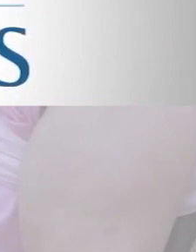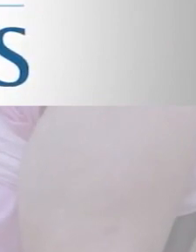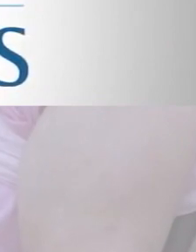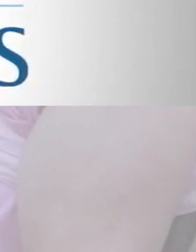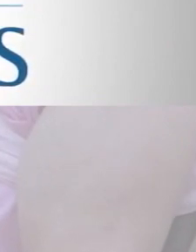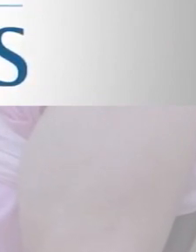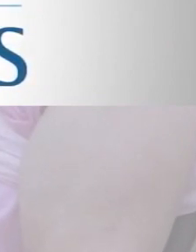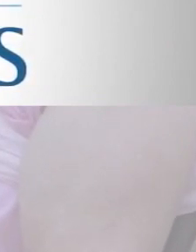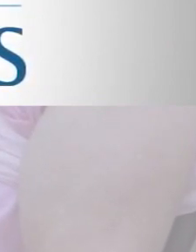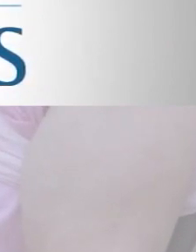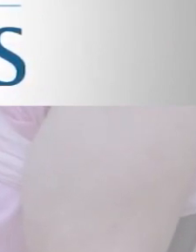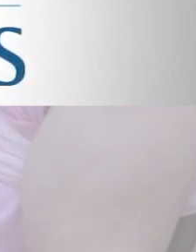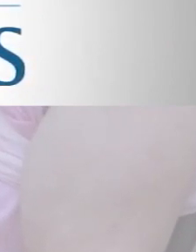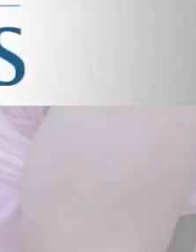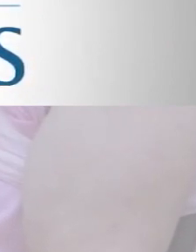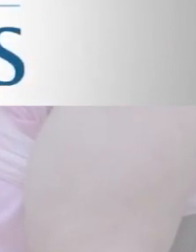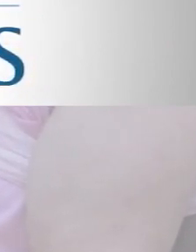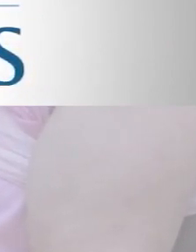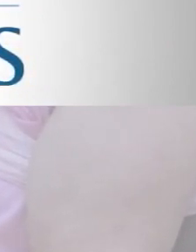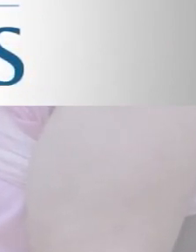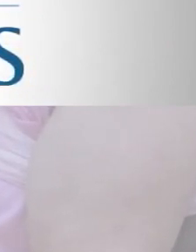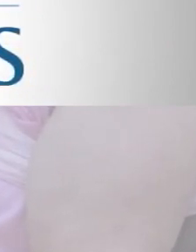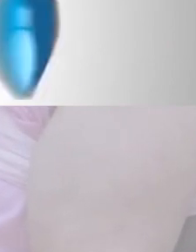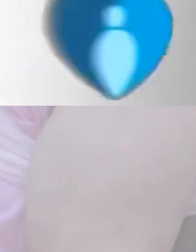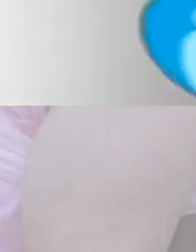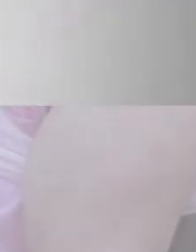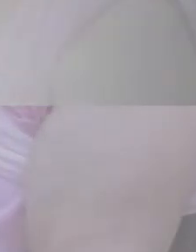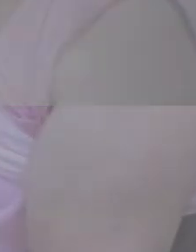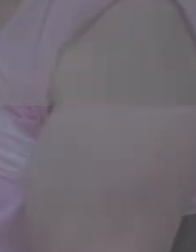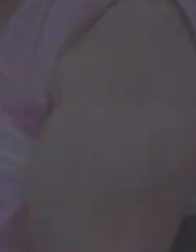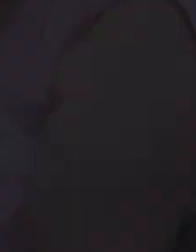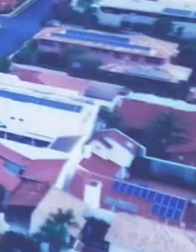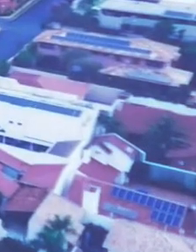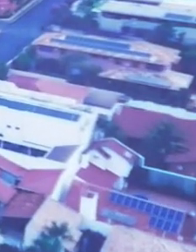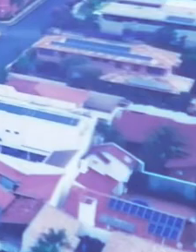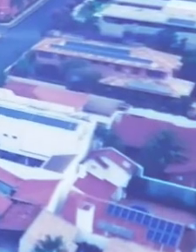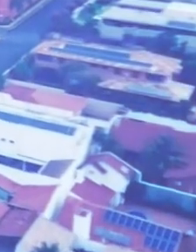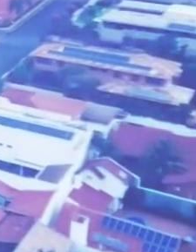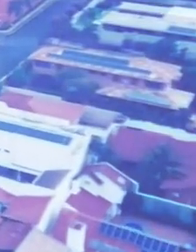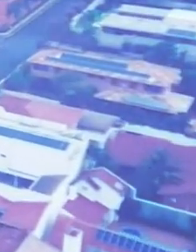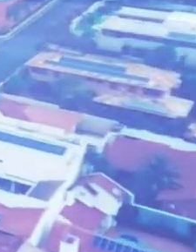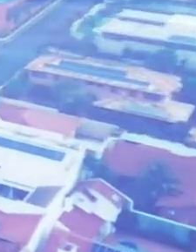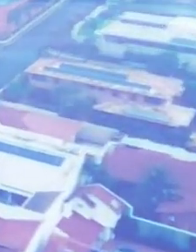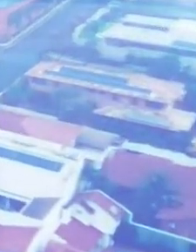Câmara de Araçatuba, prestando serviços à comunidade.